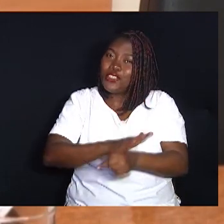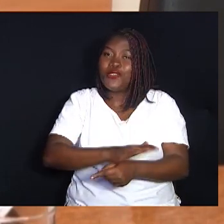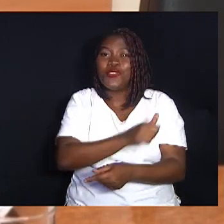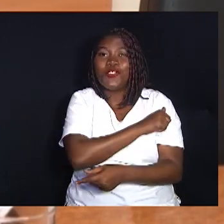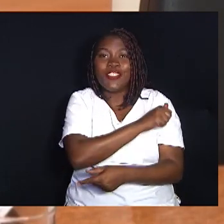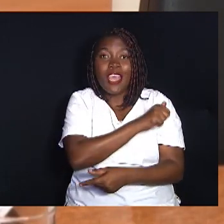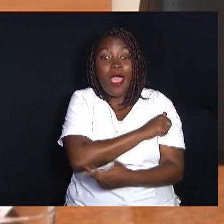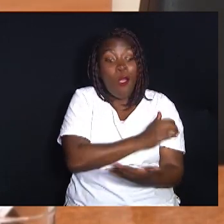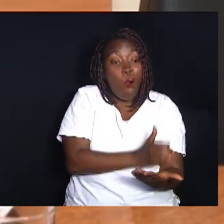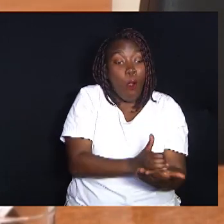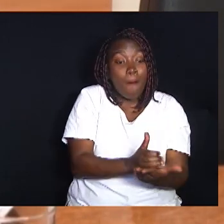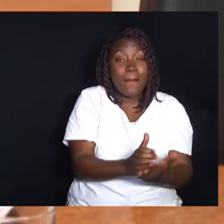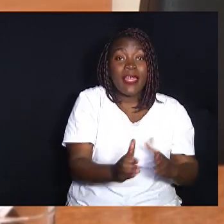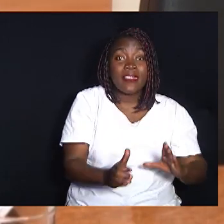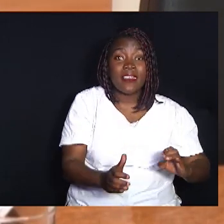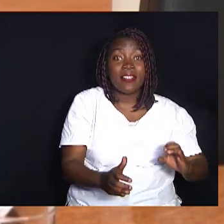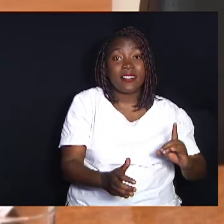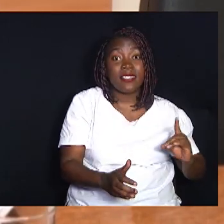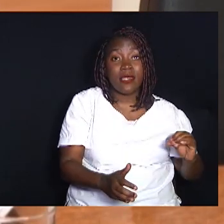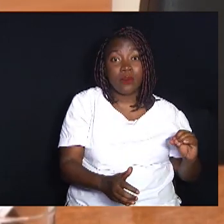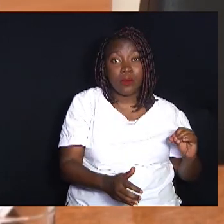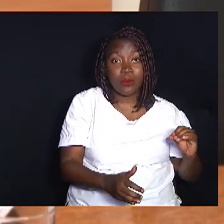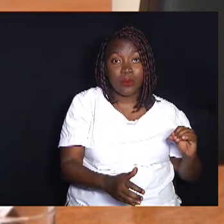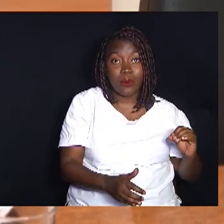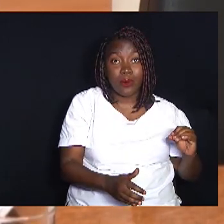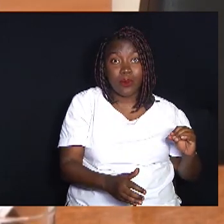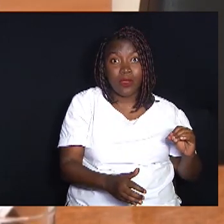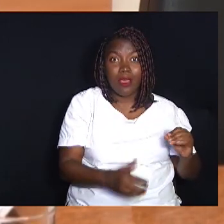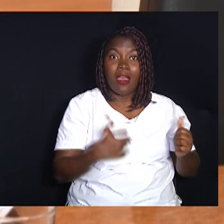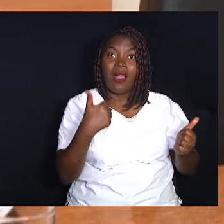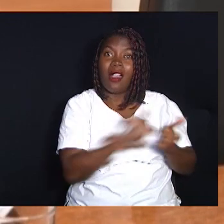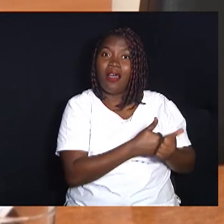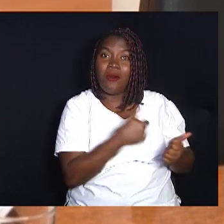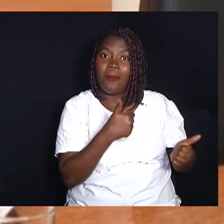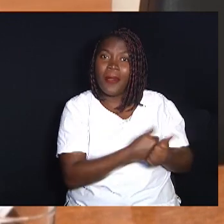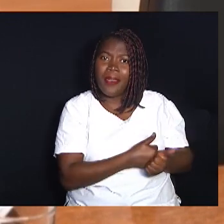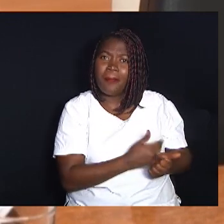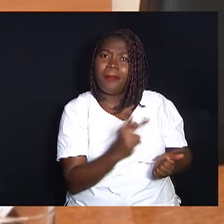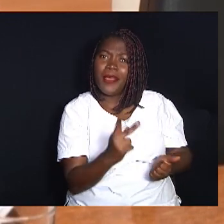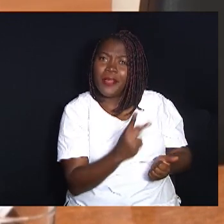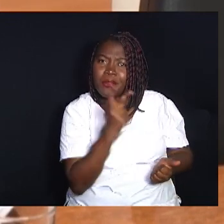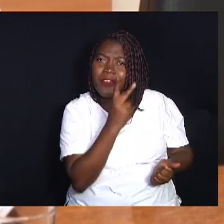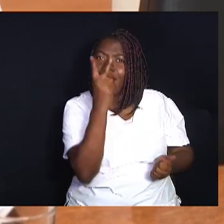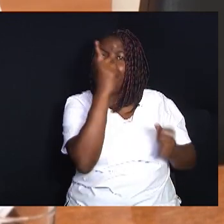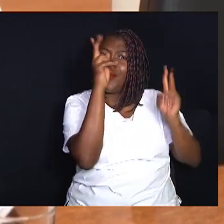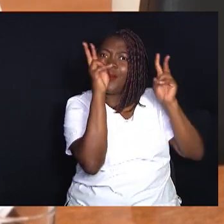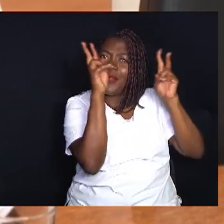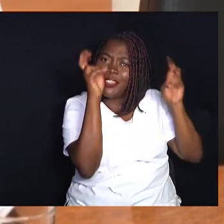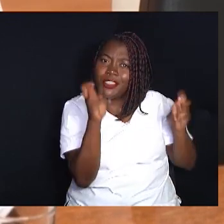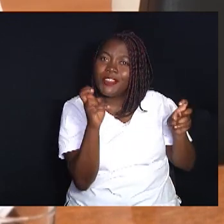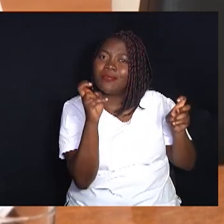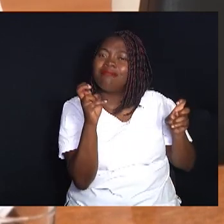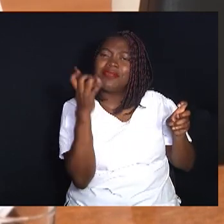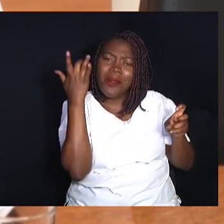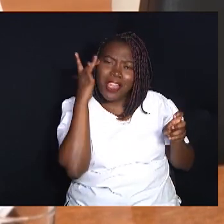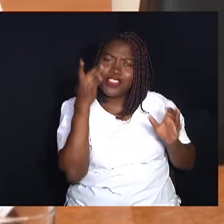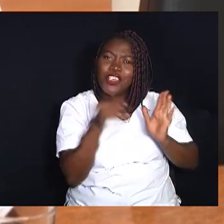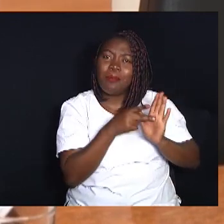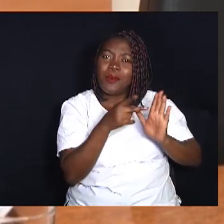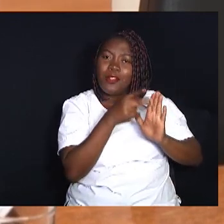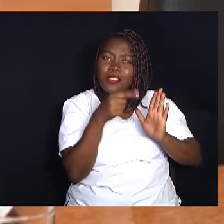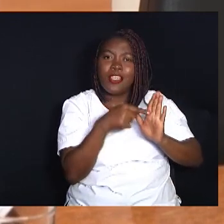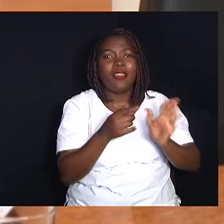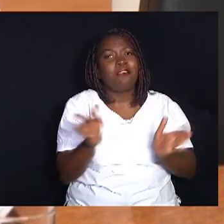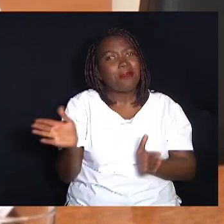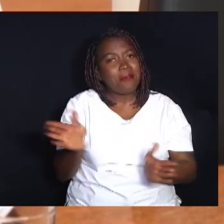começar desde cedo, ter um acompanhamento e dar mais valor nas questões. Então, eu achei o projeto muito